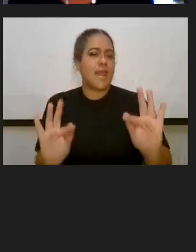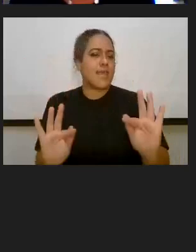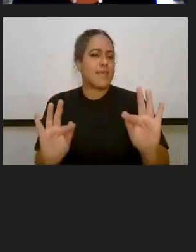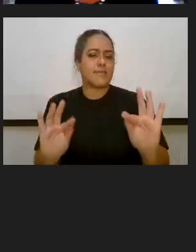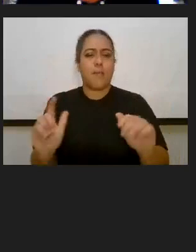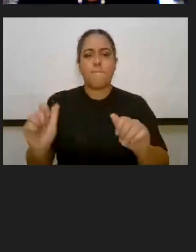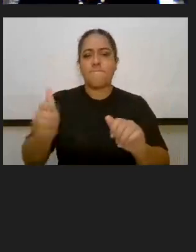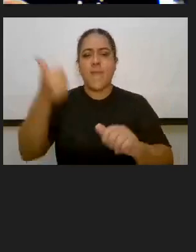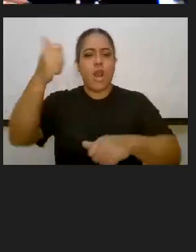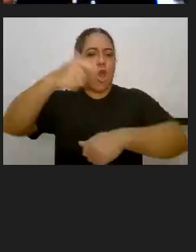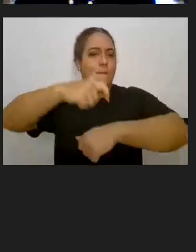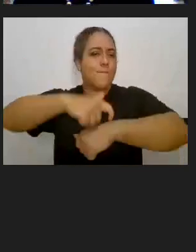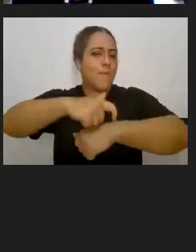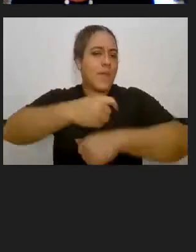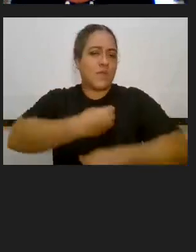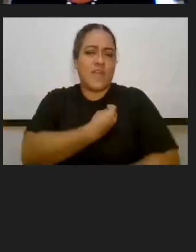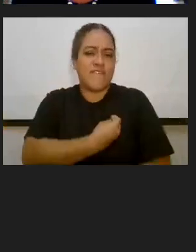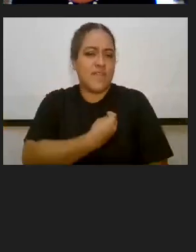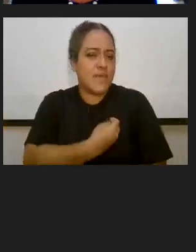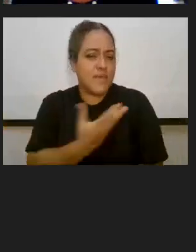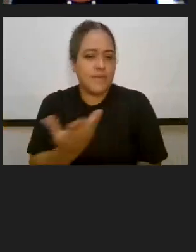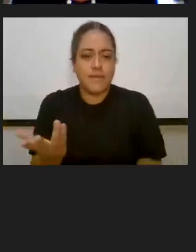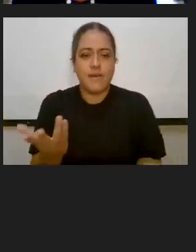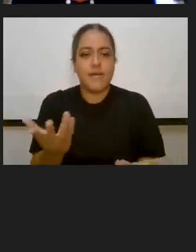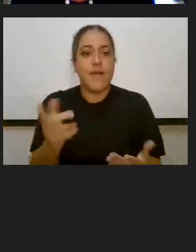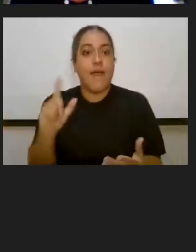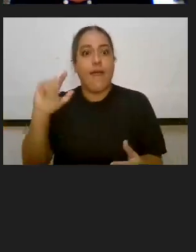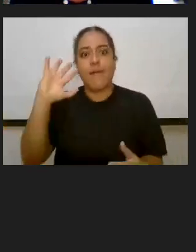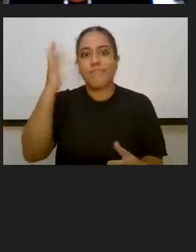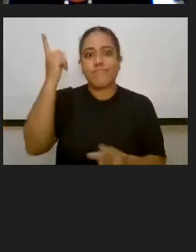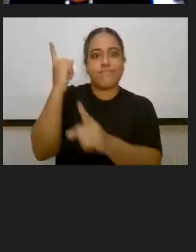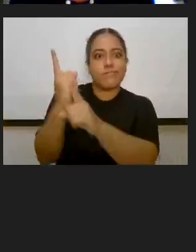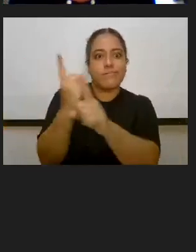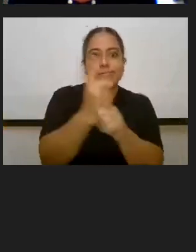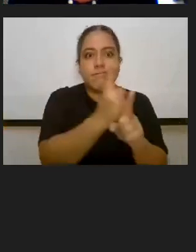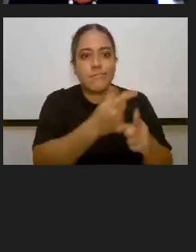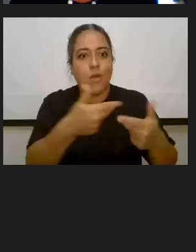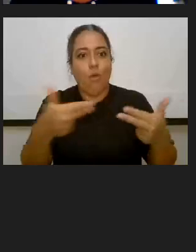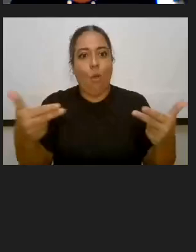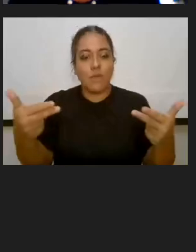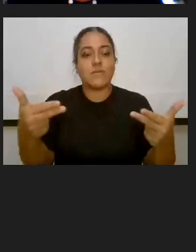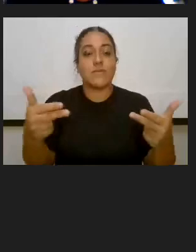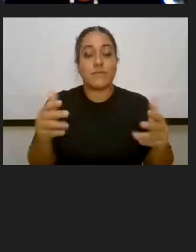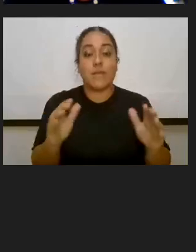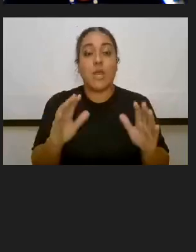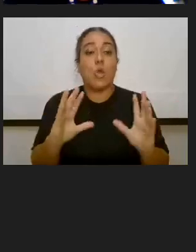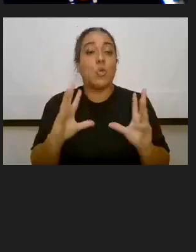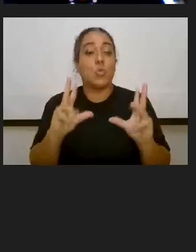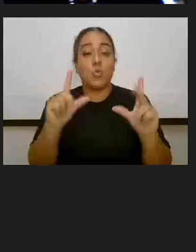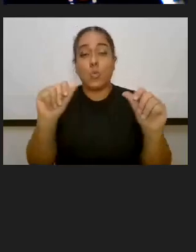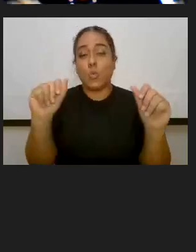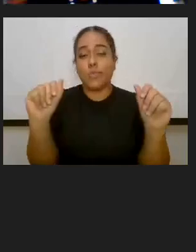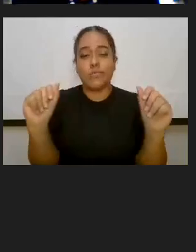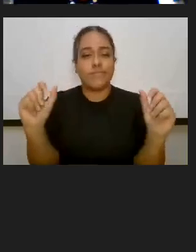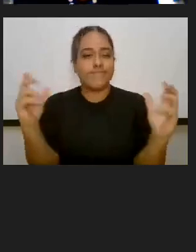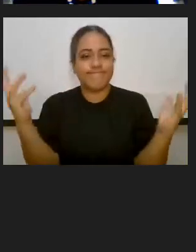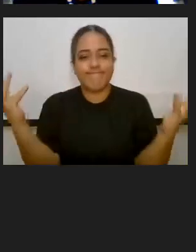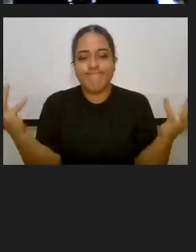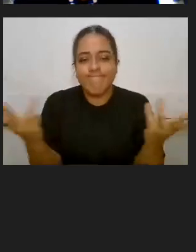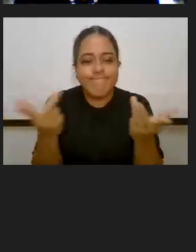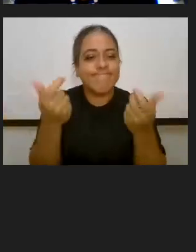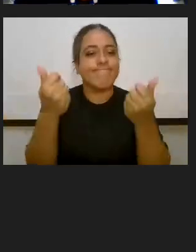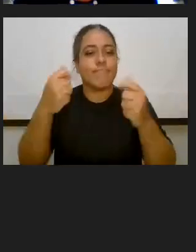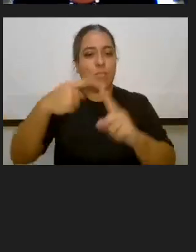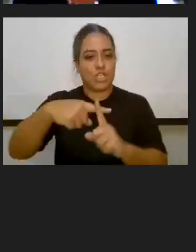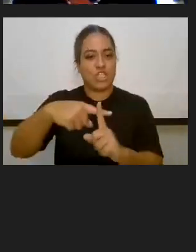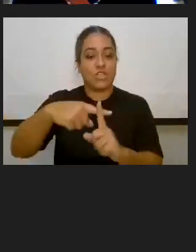da vida, que é o momento das grandes descobertas, que tudo é muito, muito positivo,